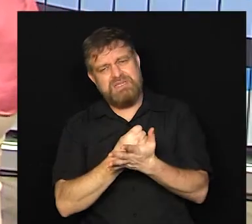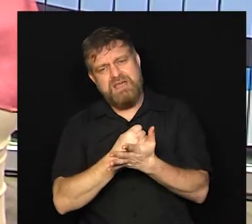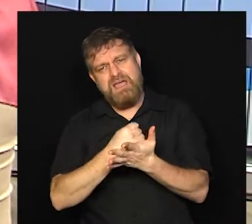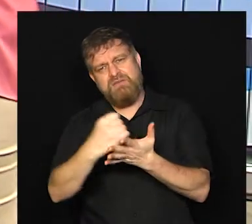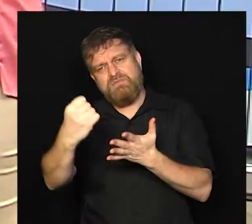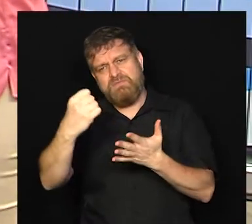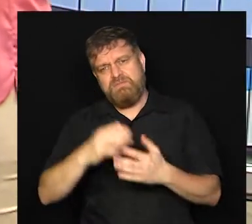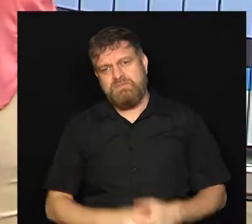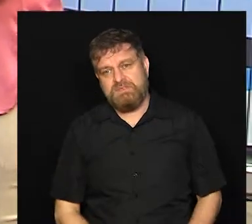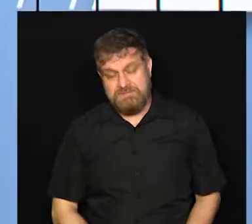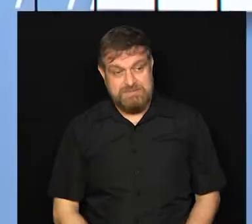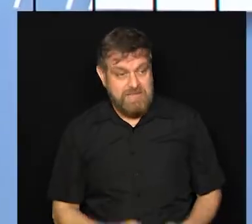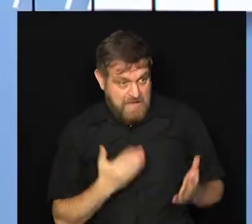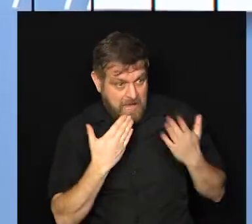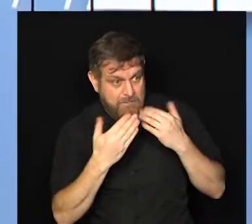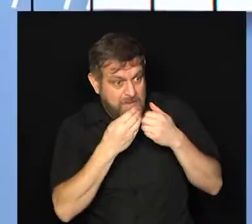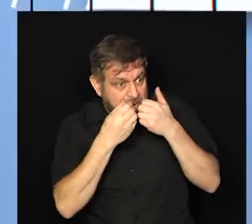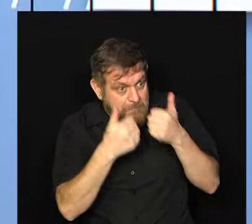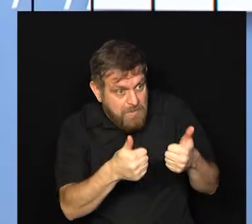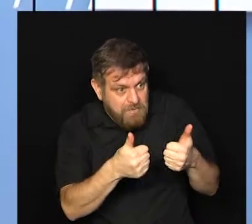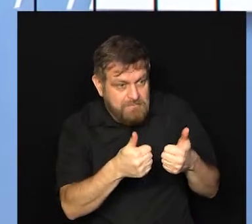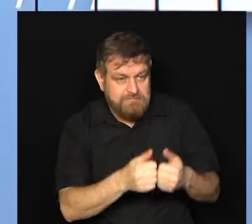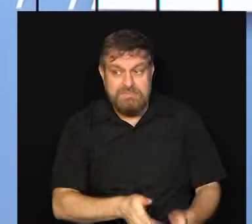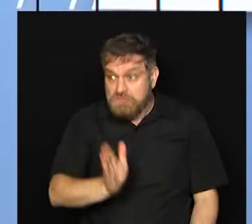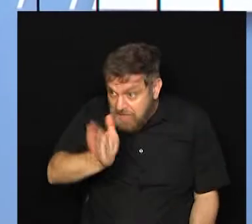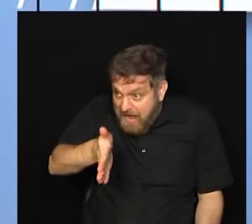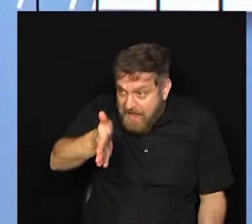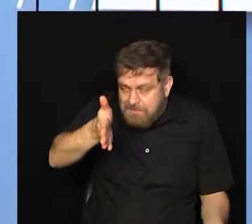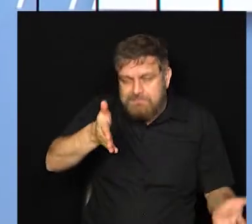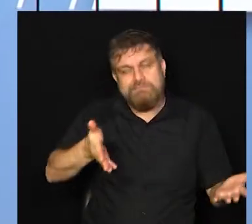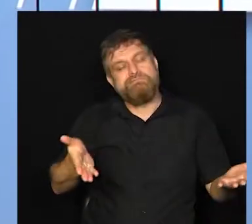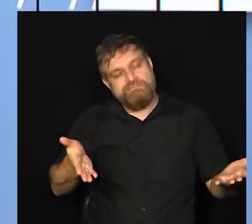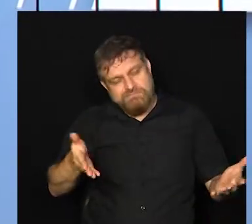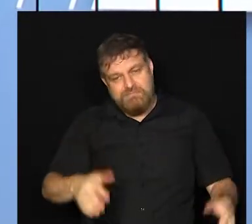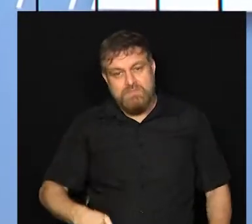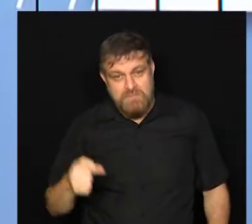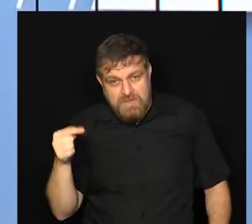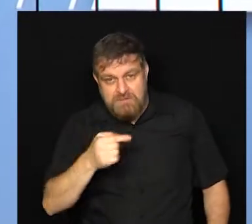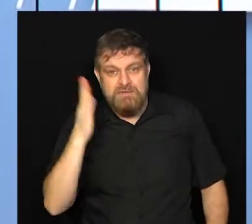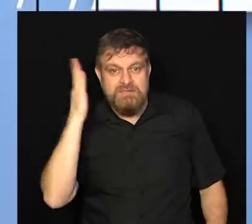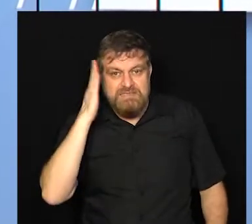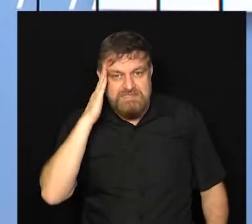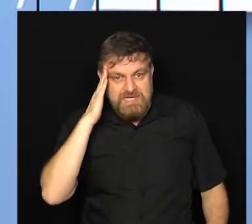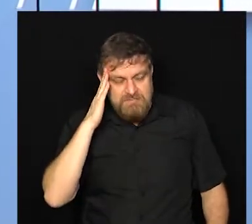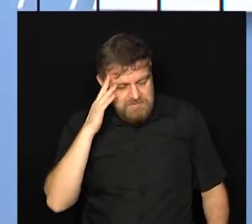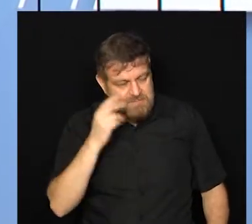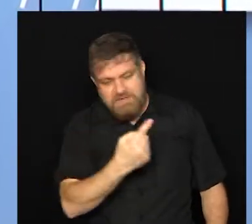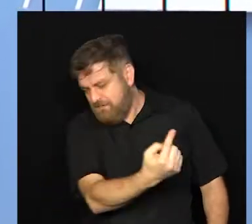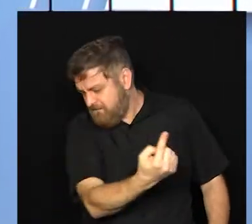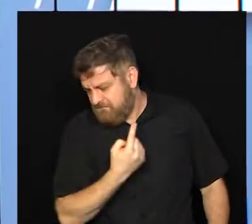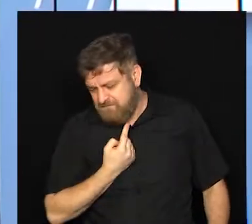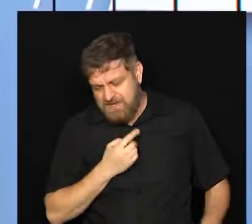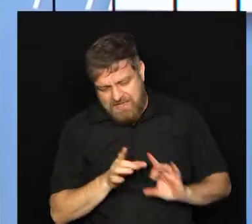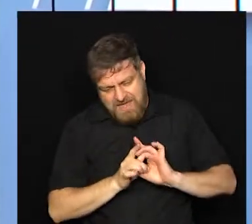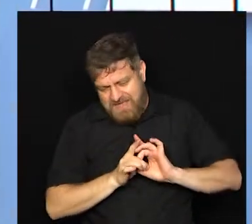Olha só, nosso papo tá muito bom, né, gente? Já, ó. Mas não se preocupe que você sabe que você tem cadeira cativa aqui,